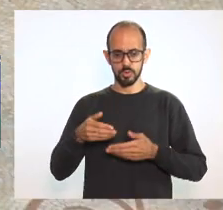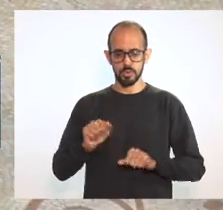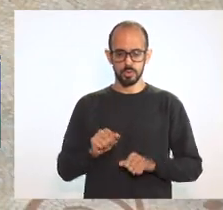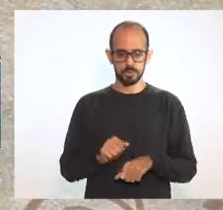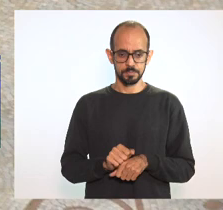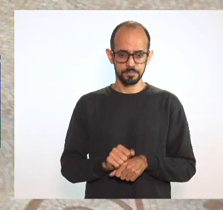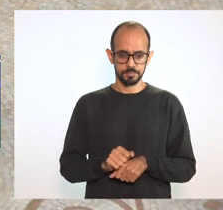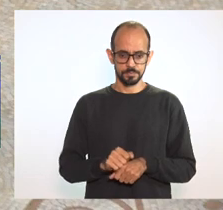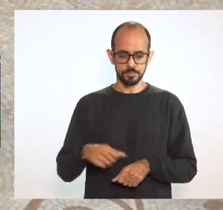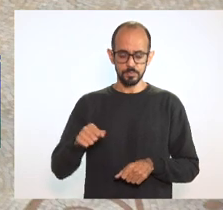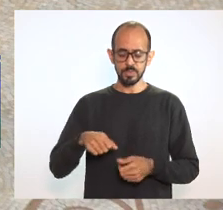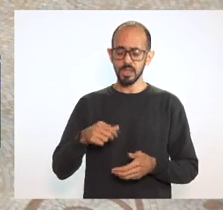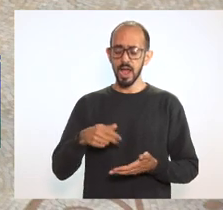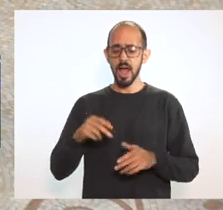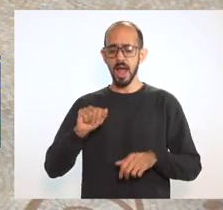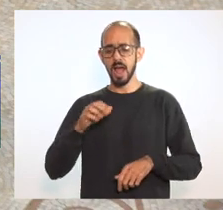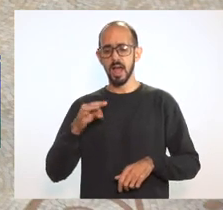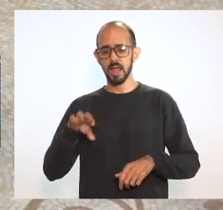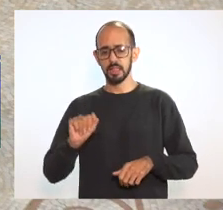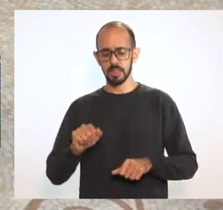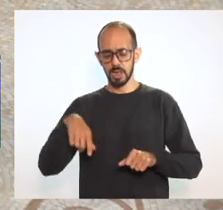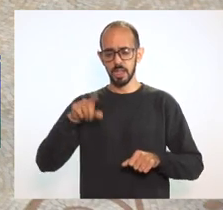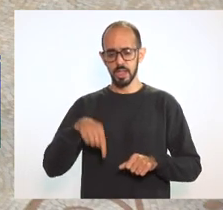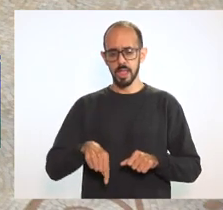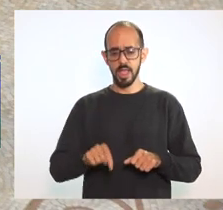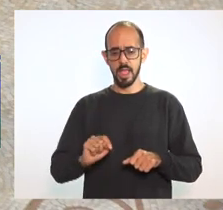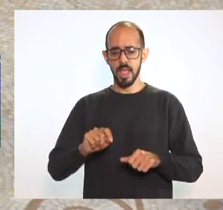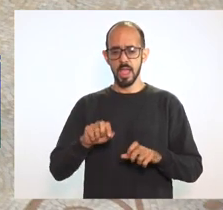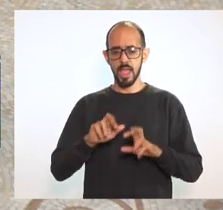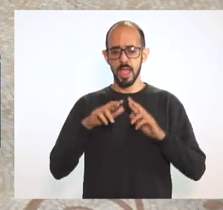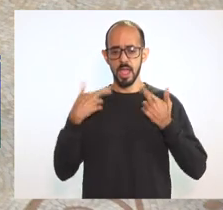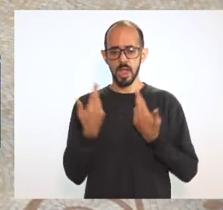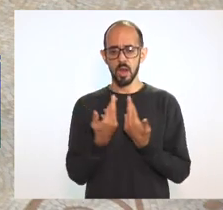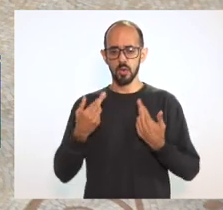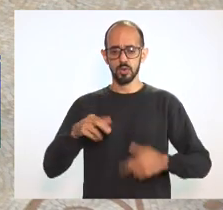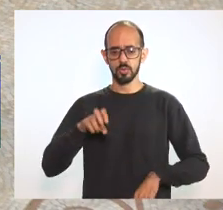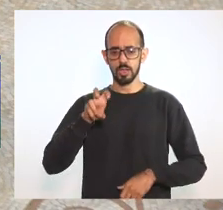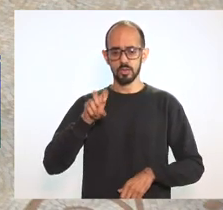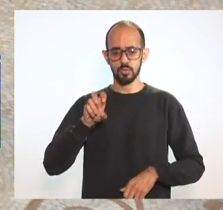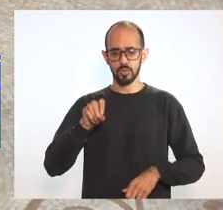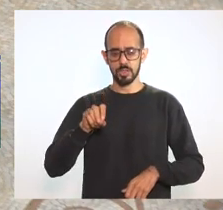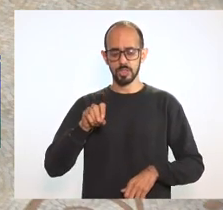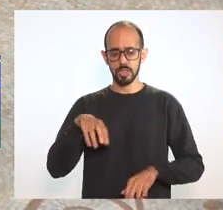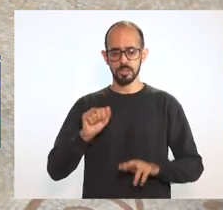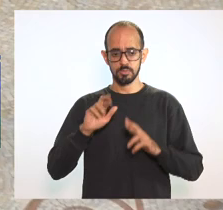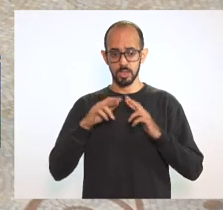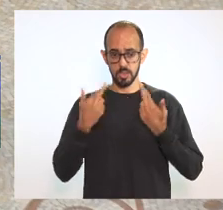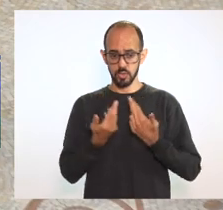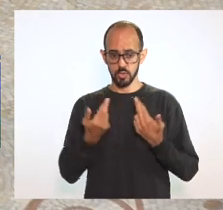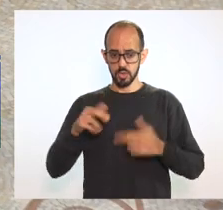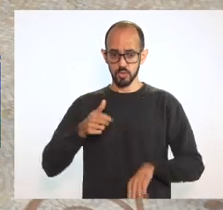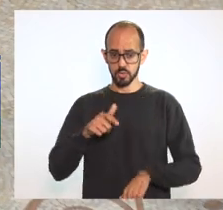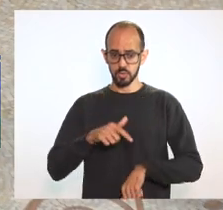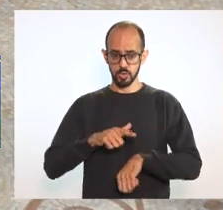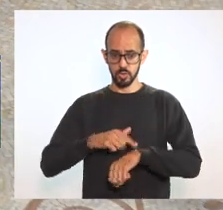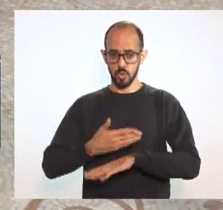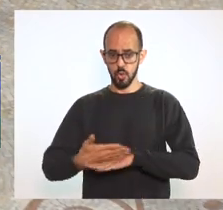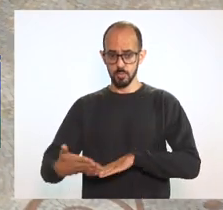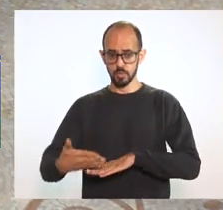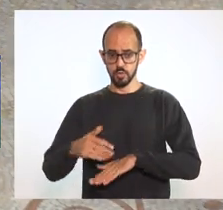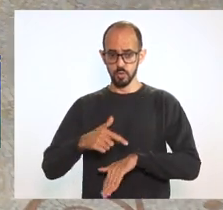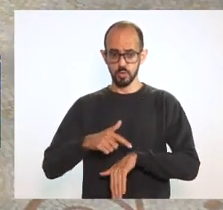ata reflete com exatidão o ocorrido na 50ª sessão extraordinária, que iniciada às 16 horas e 15